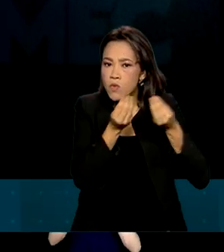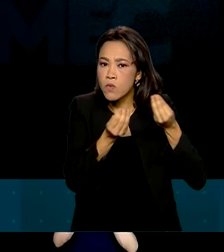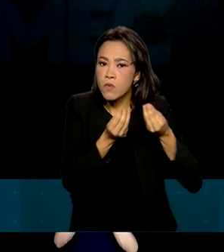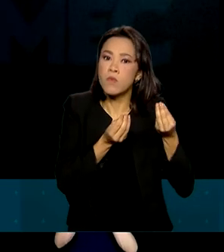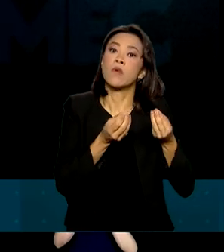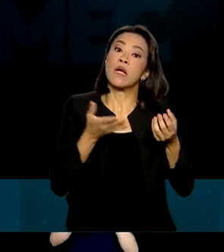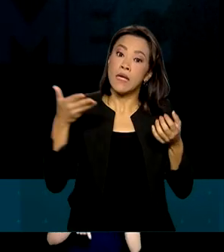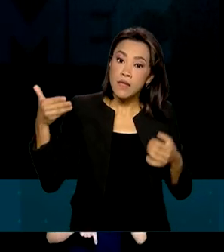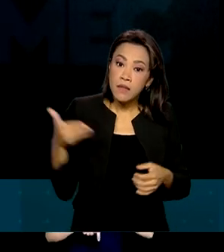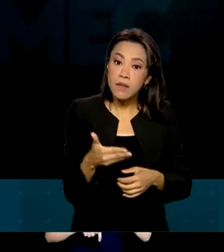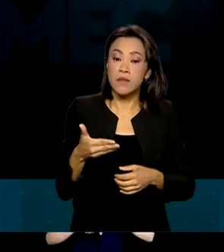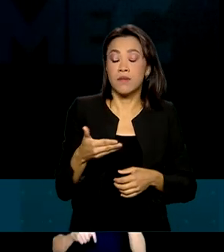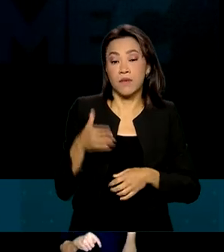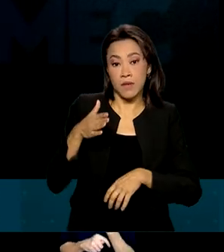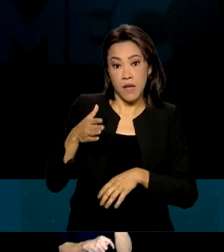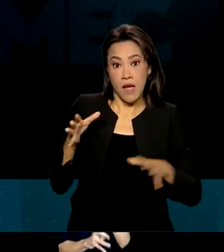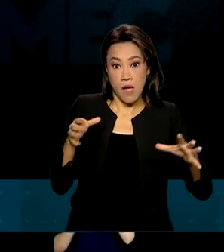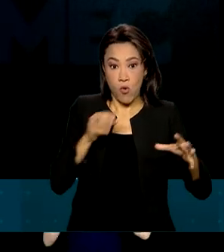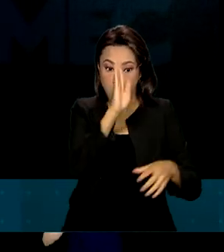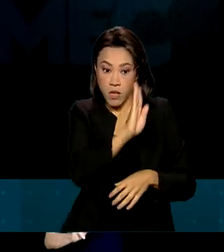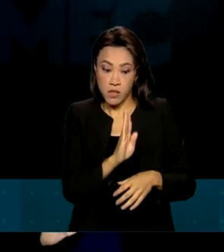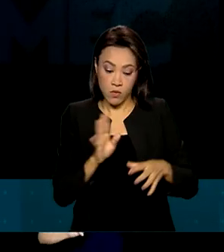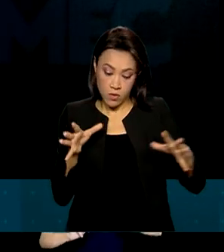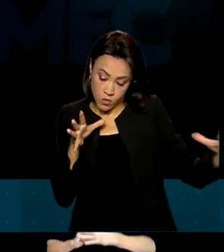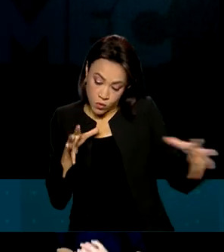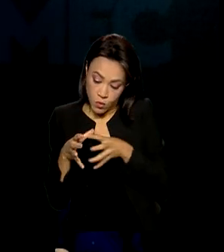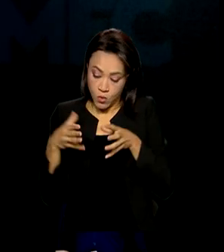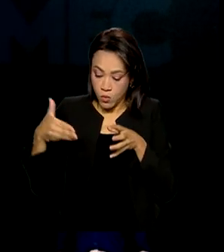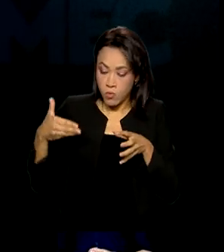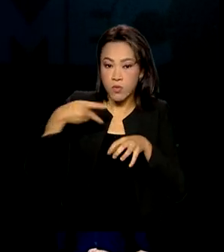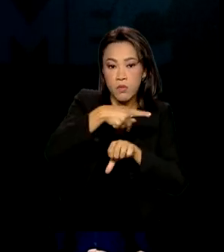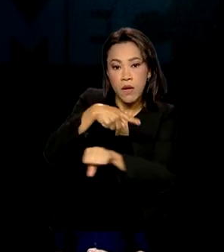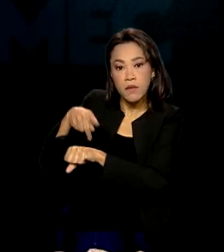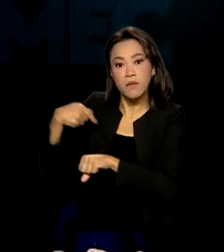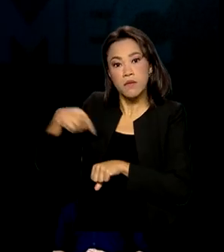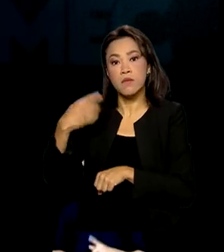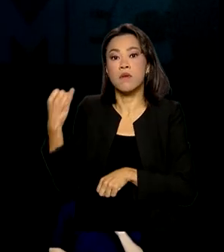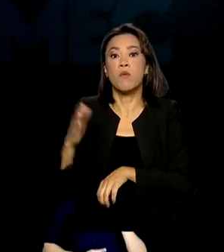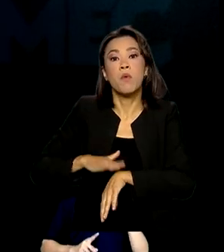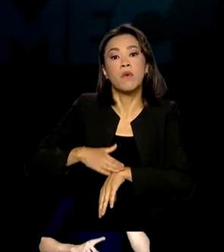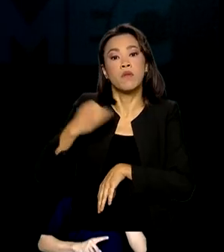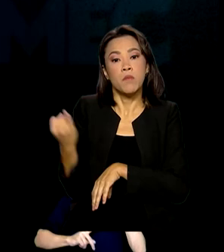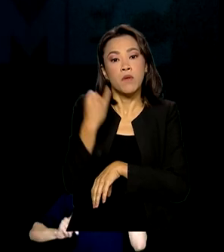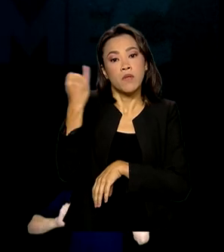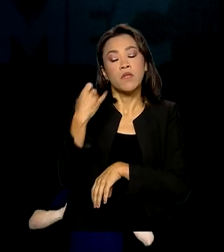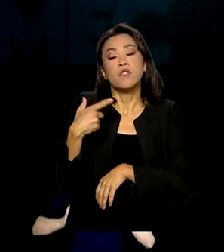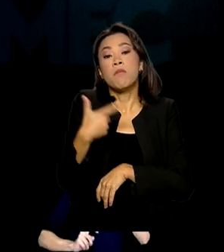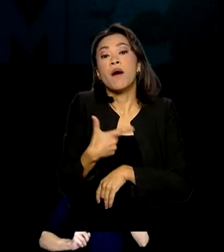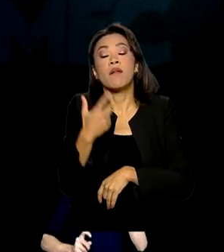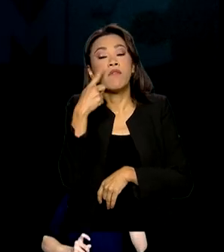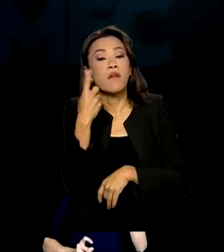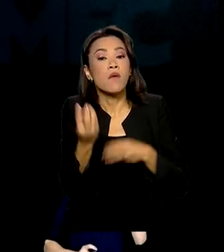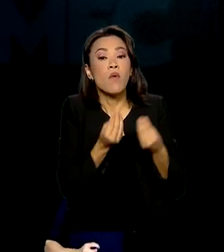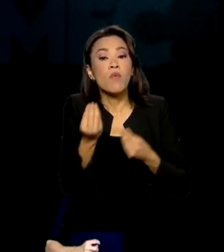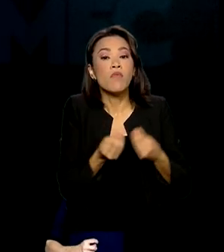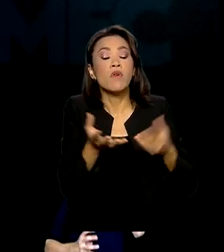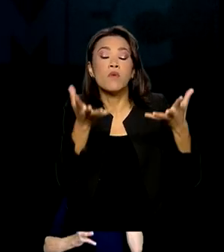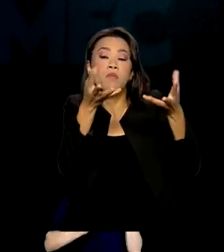momento muito importante da educação que Visa a recuperação das aprendizagens Perdidas durante o processo